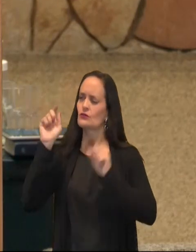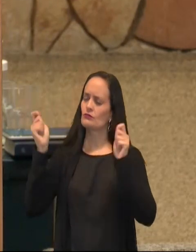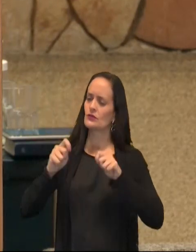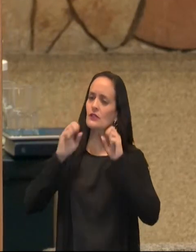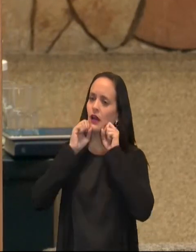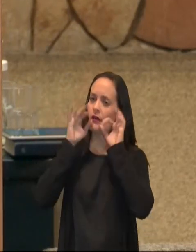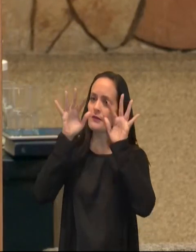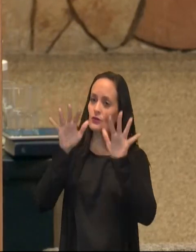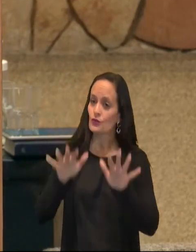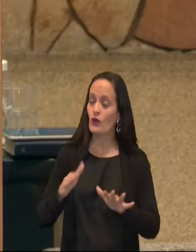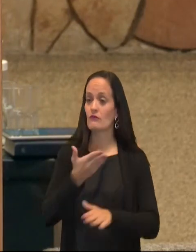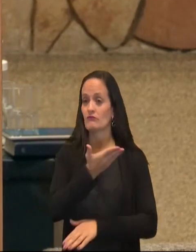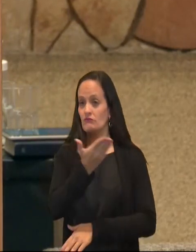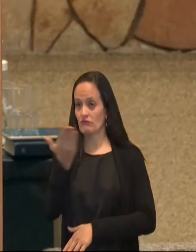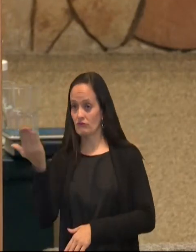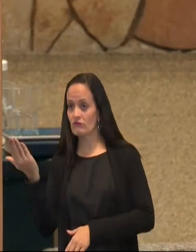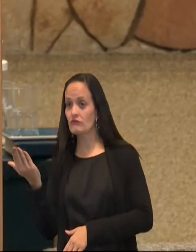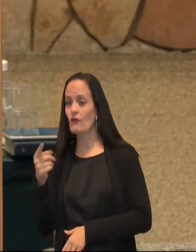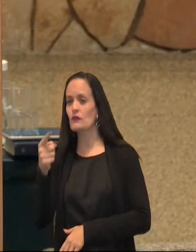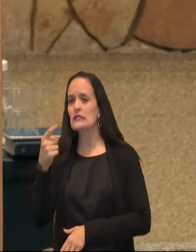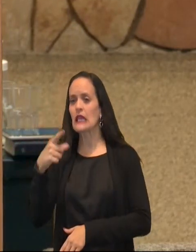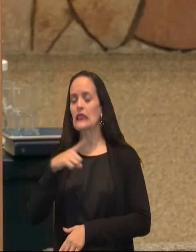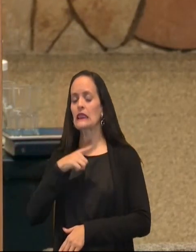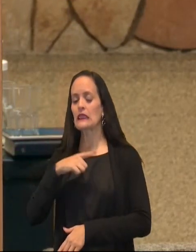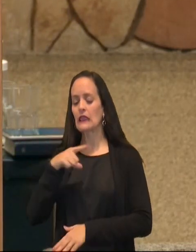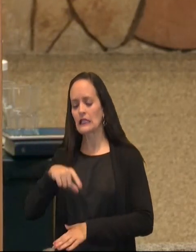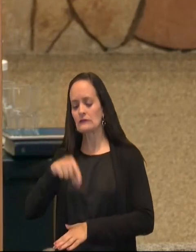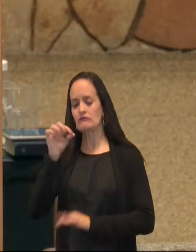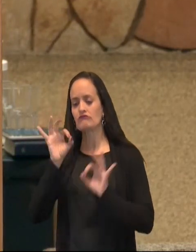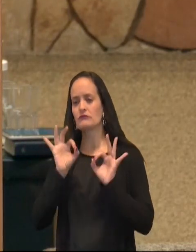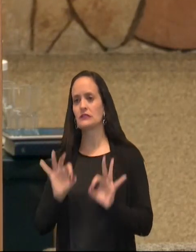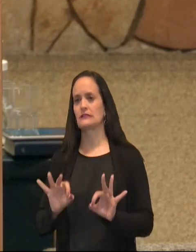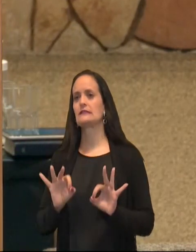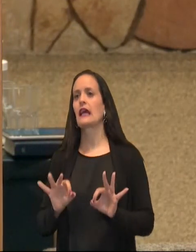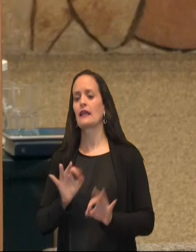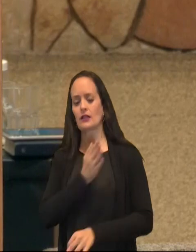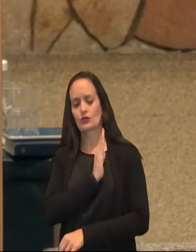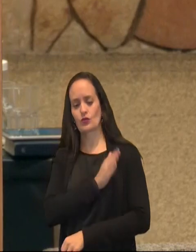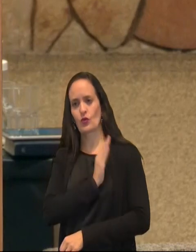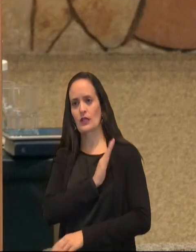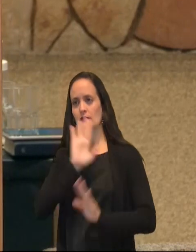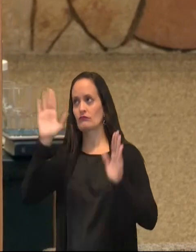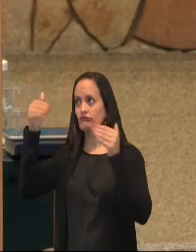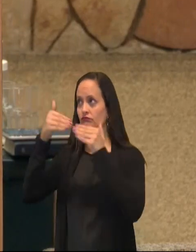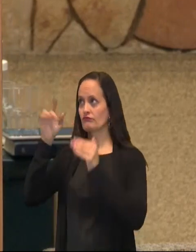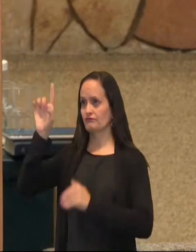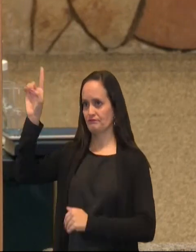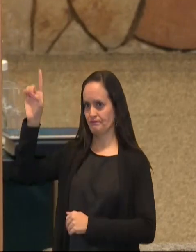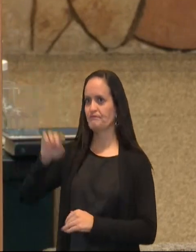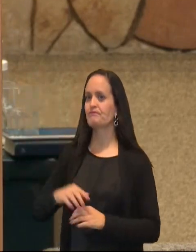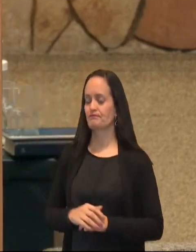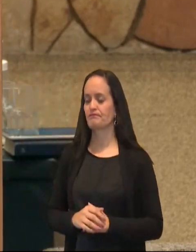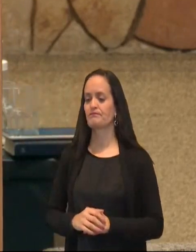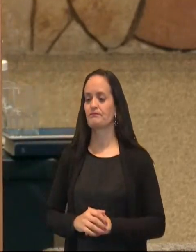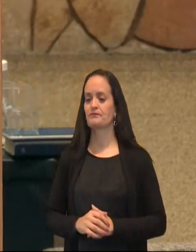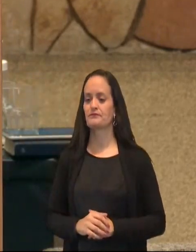possa, de fato, selecionar homens e mulheres segundo o seu coração para a dedicação especial à sua obra.